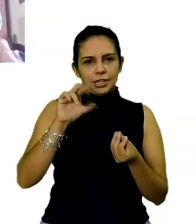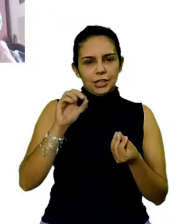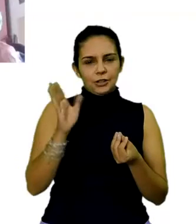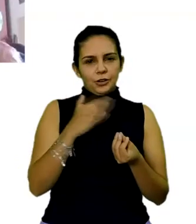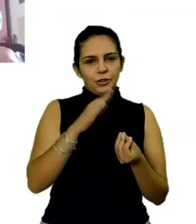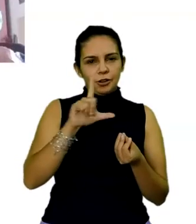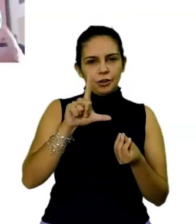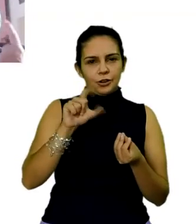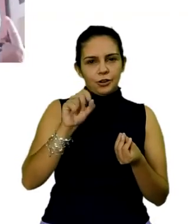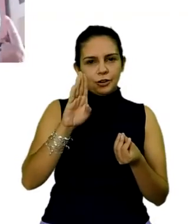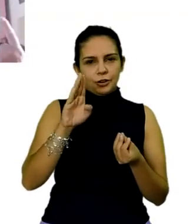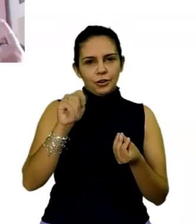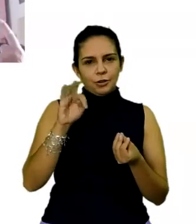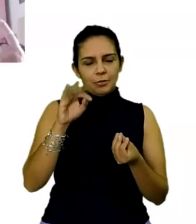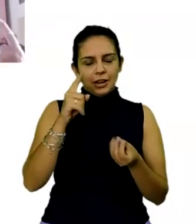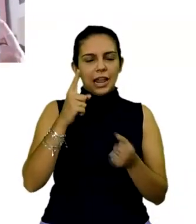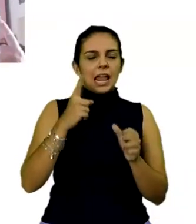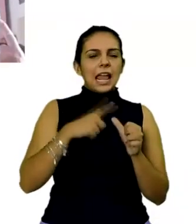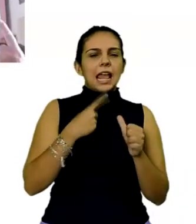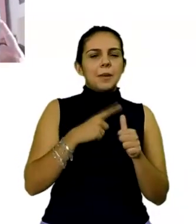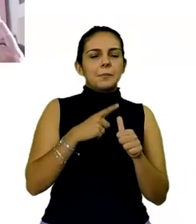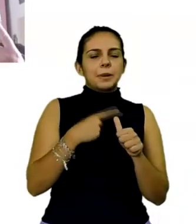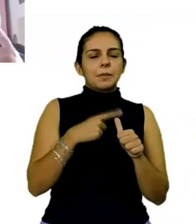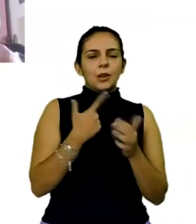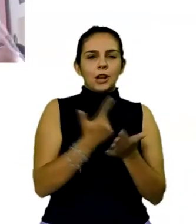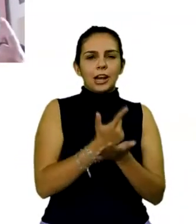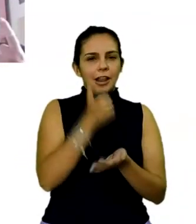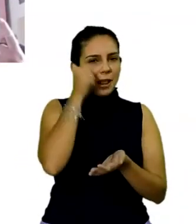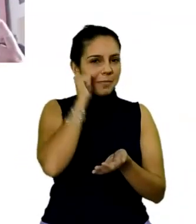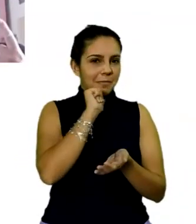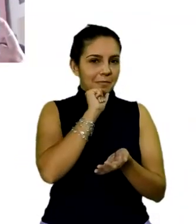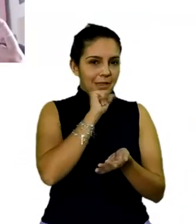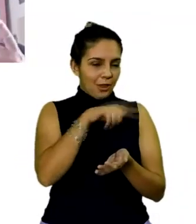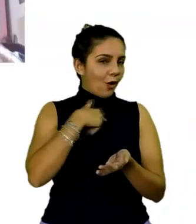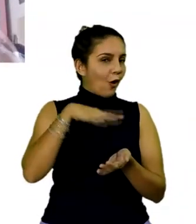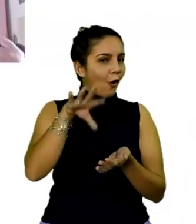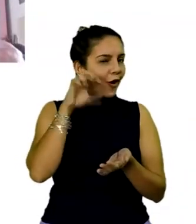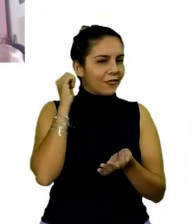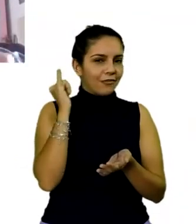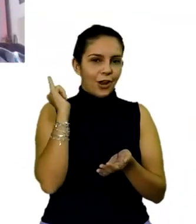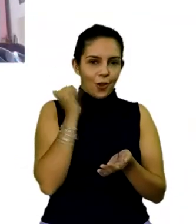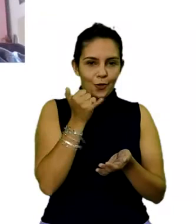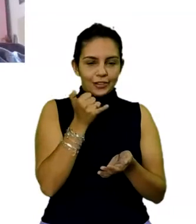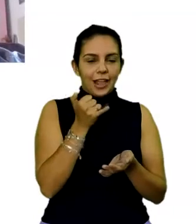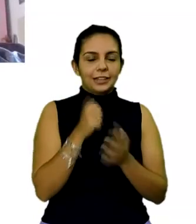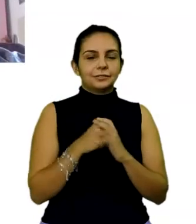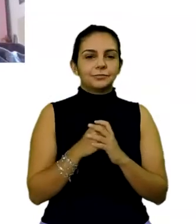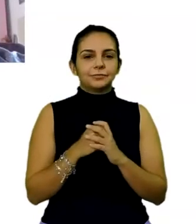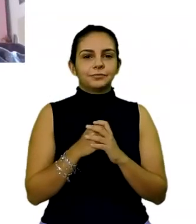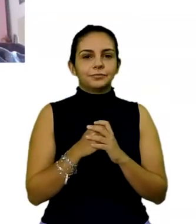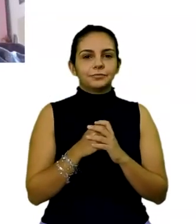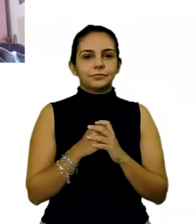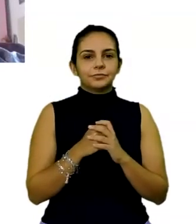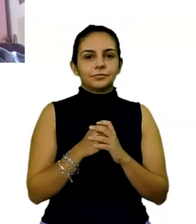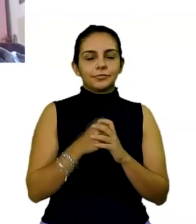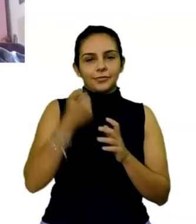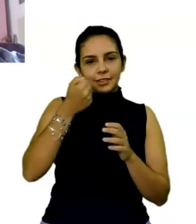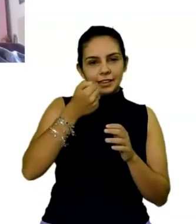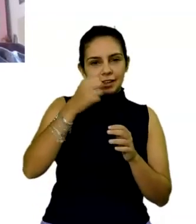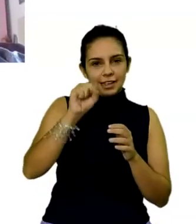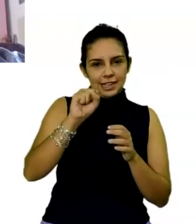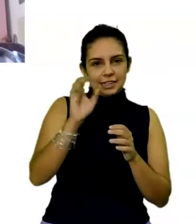eu ouvi foi minha mãe contar, que eu me lembro, foi As Caçadas de